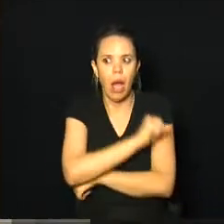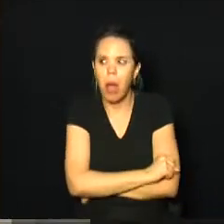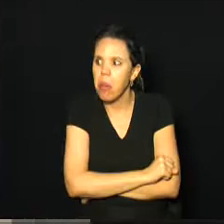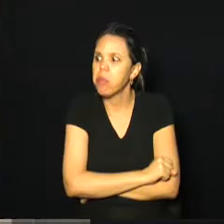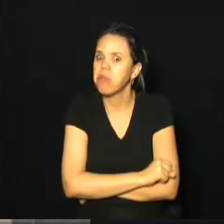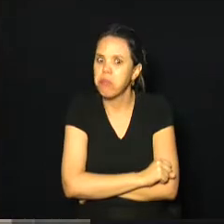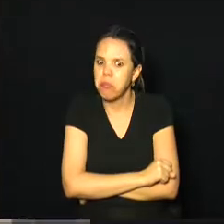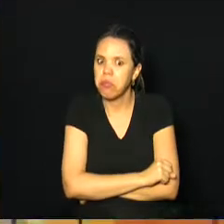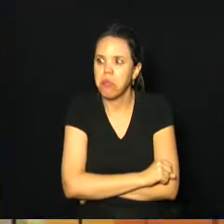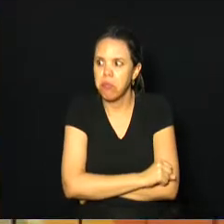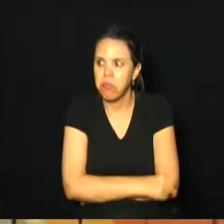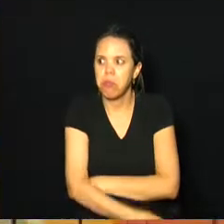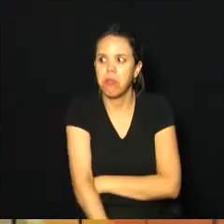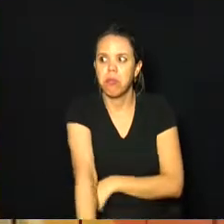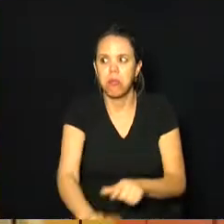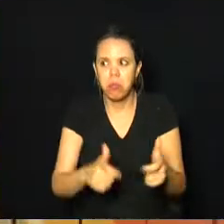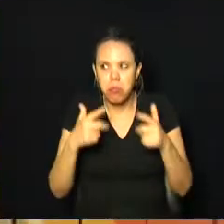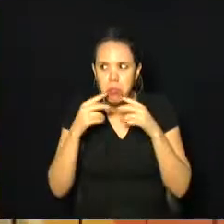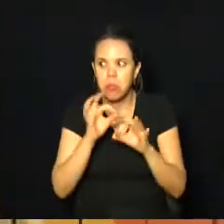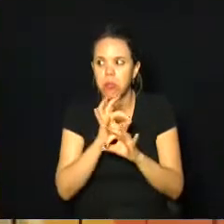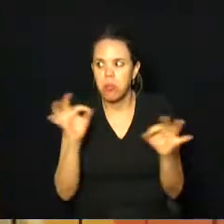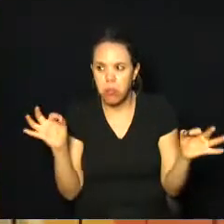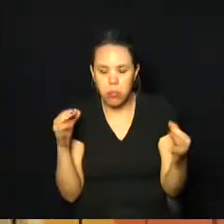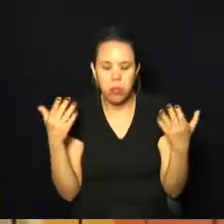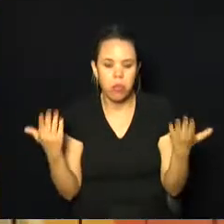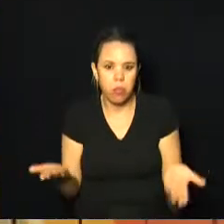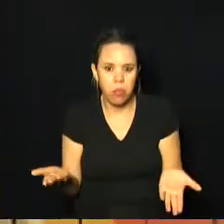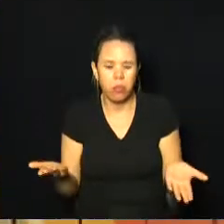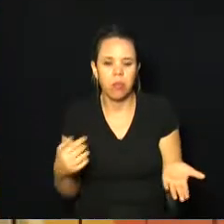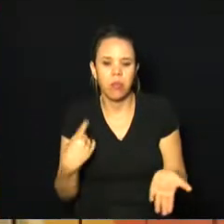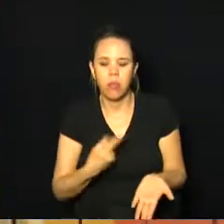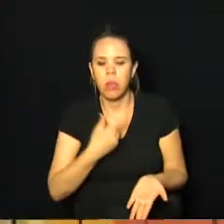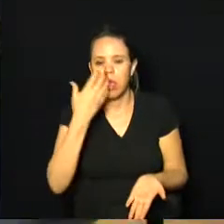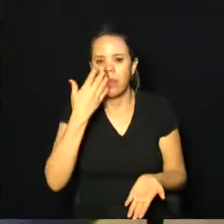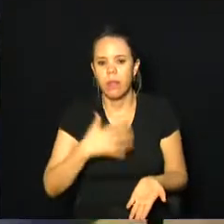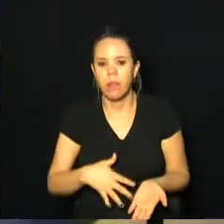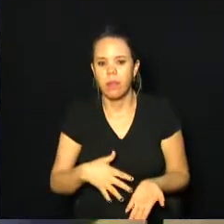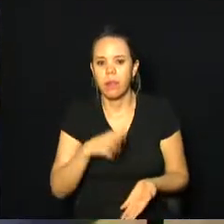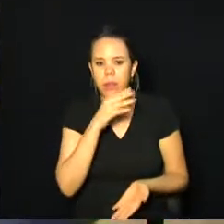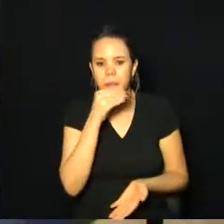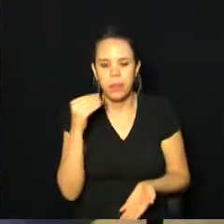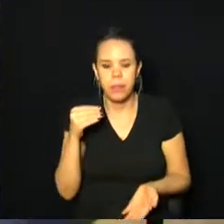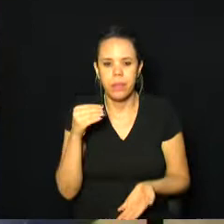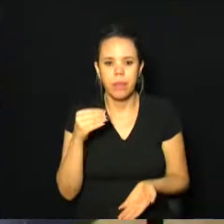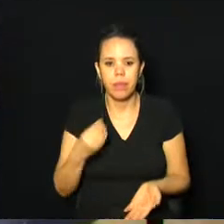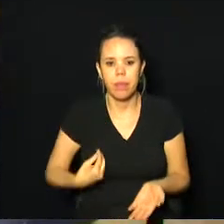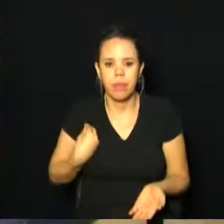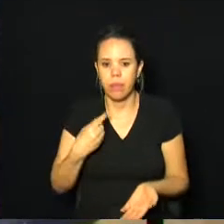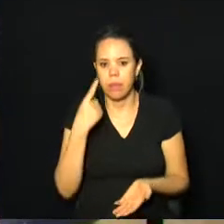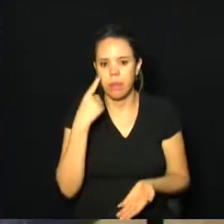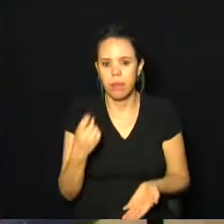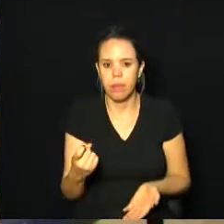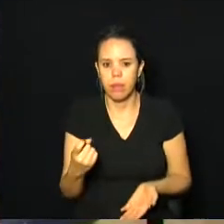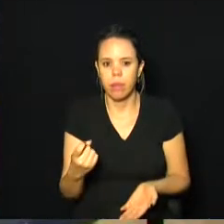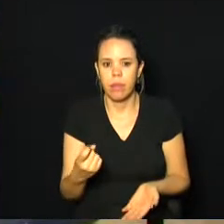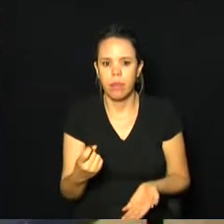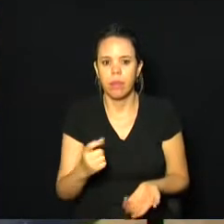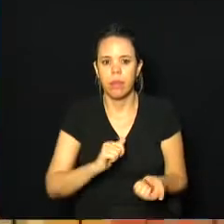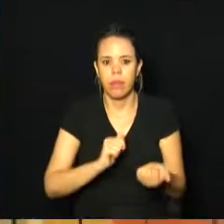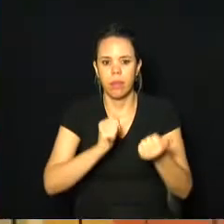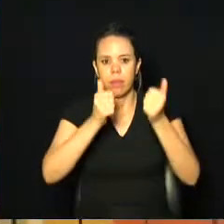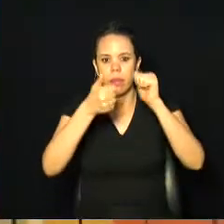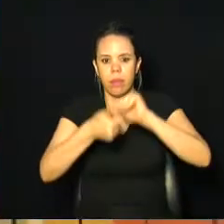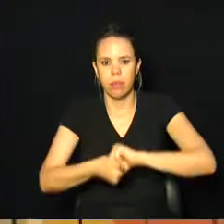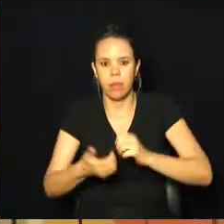legal. Então é uma grande notícia, então, que as nossas crianças e adolescentes estão se interessando pela modalidade